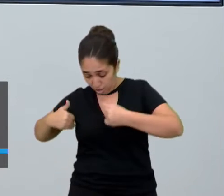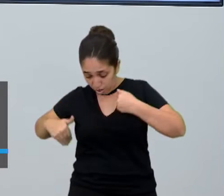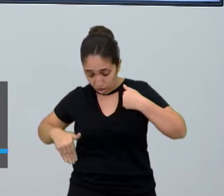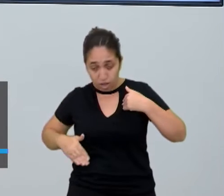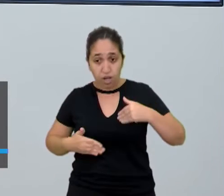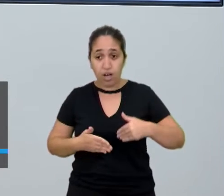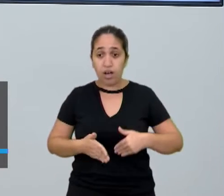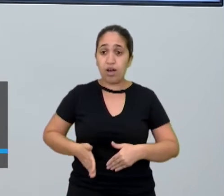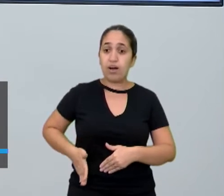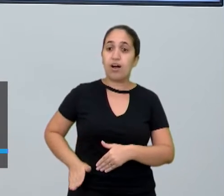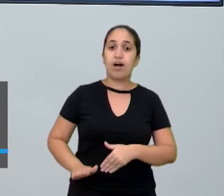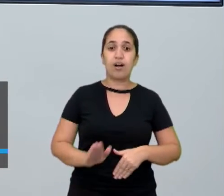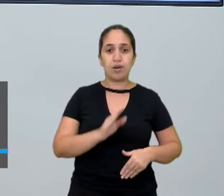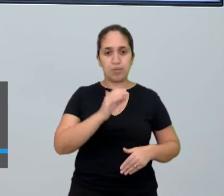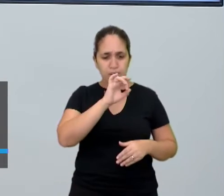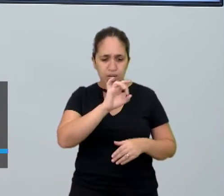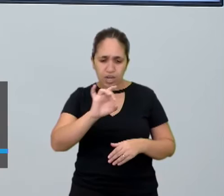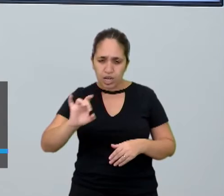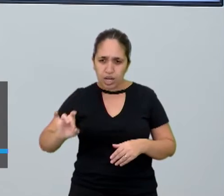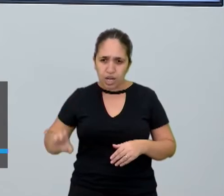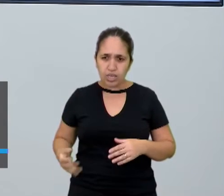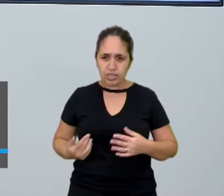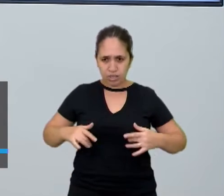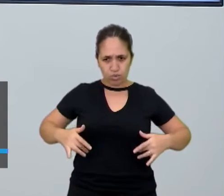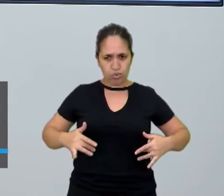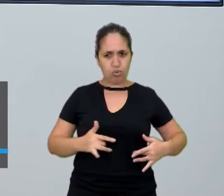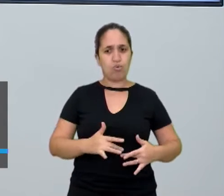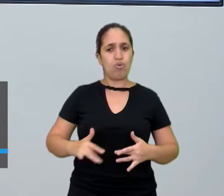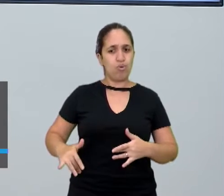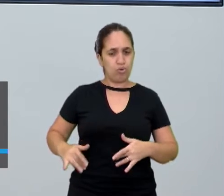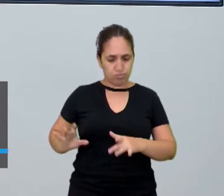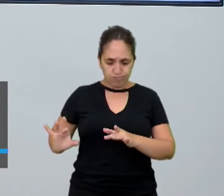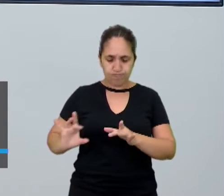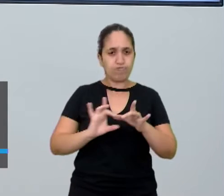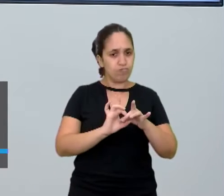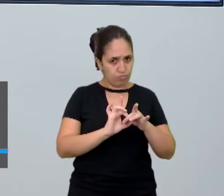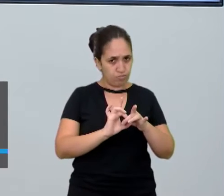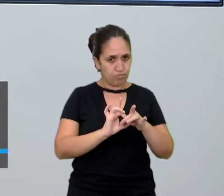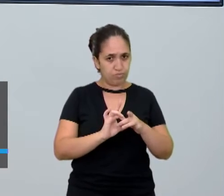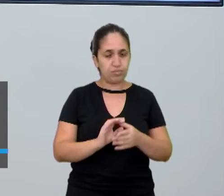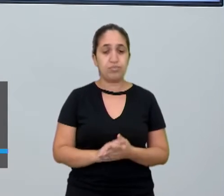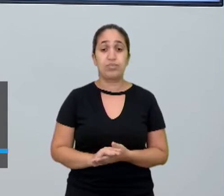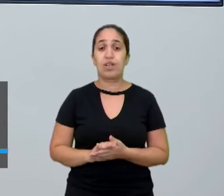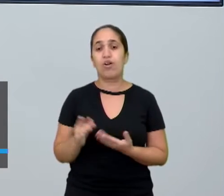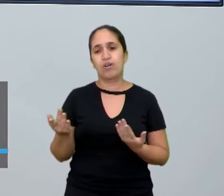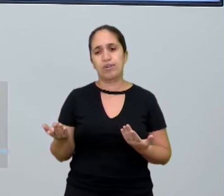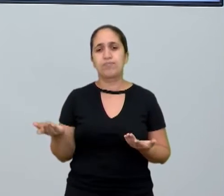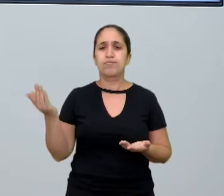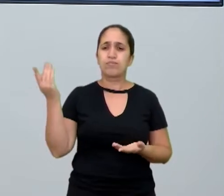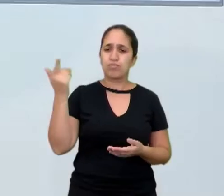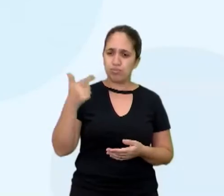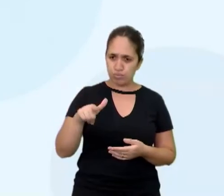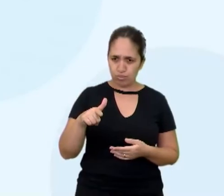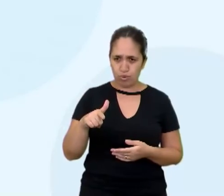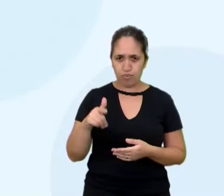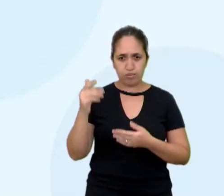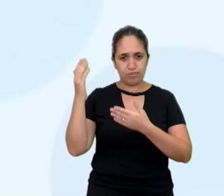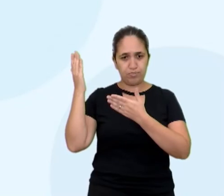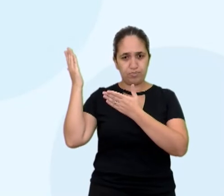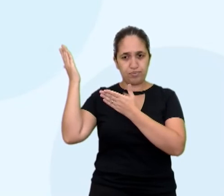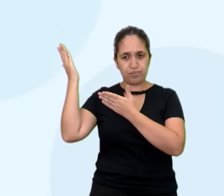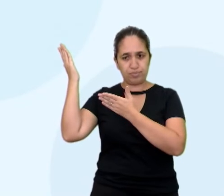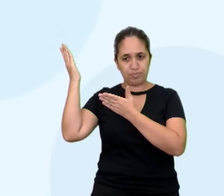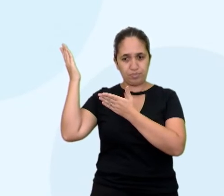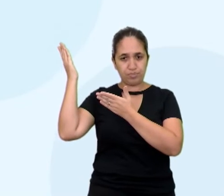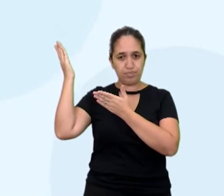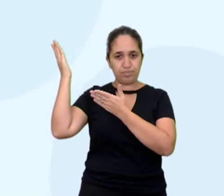suas células-alvo, para seus órgãos correspondentes, ok? Voltando então agora lá no nosso regulador.